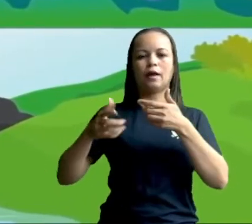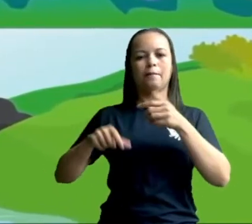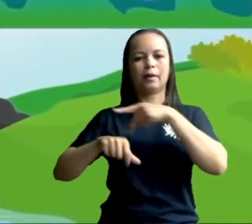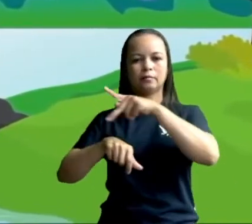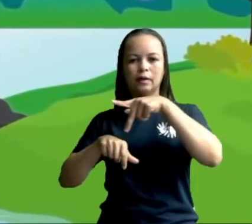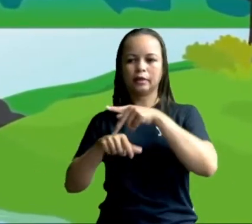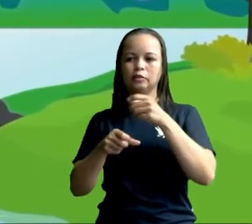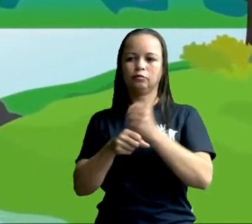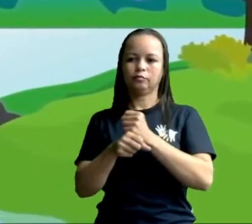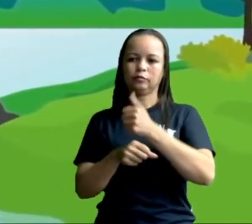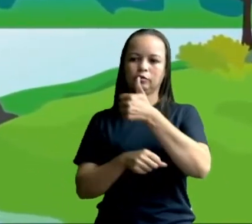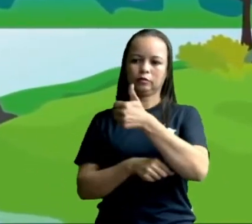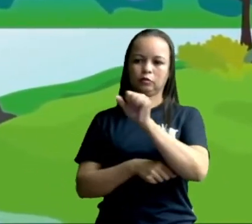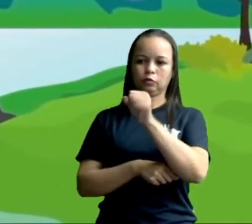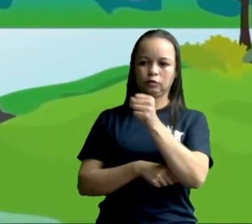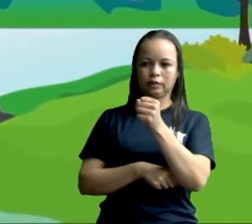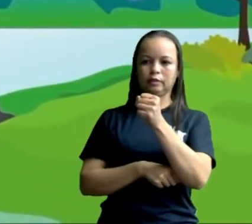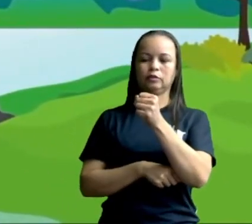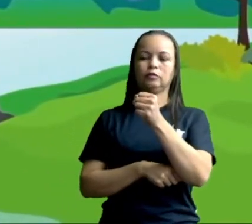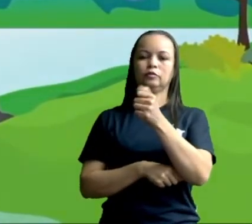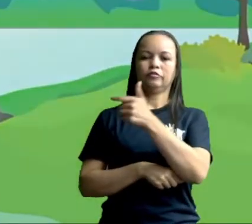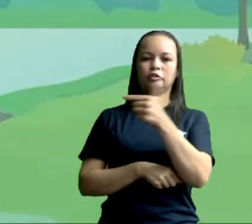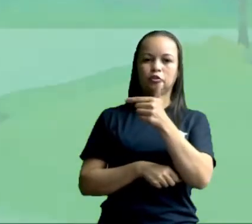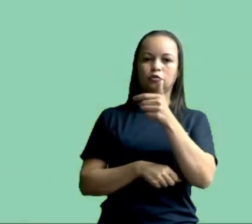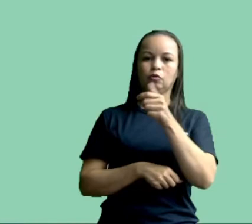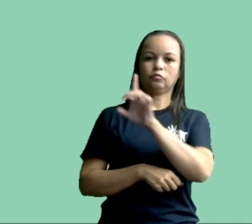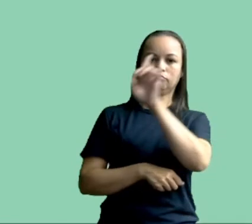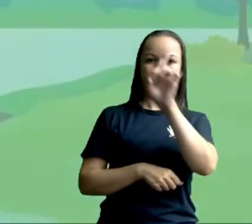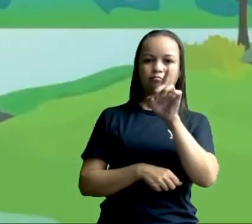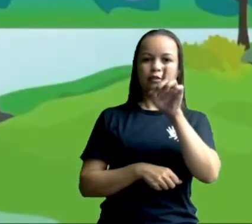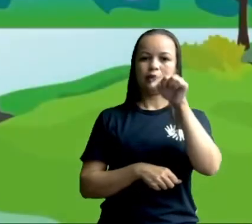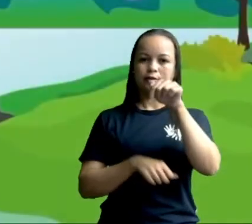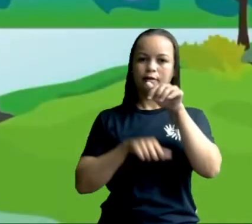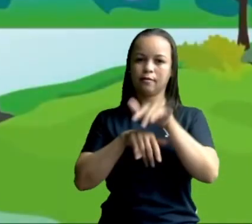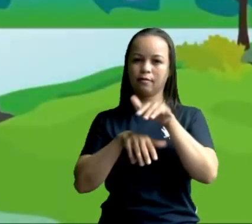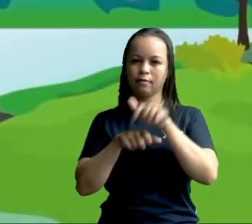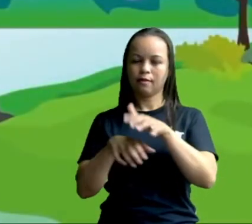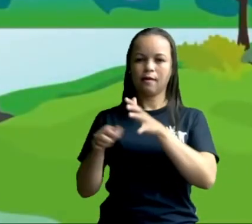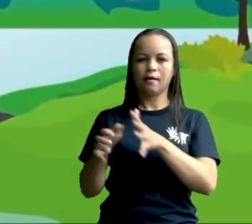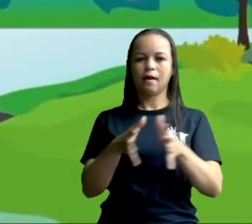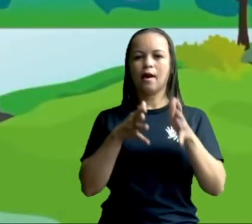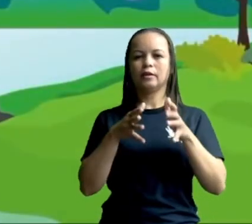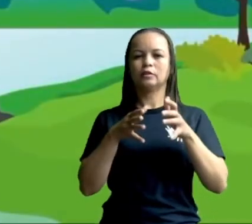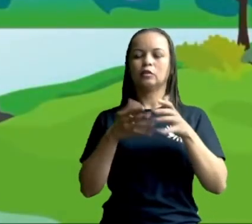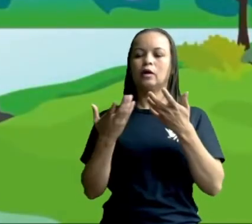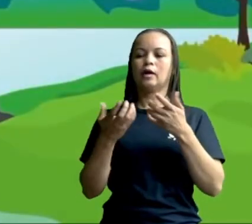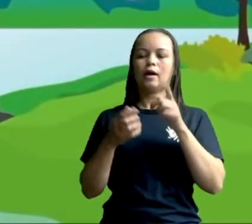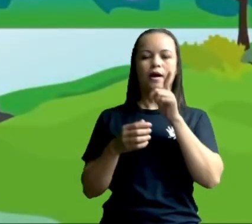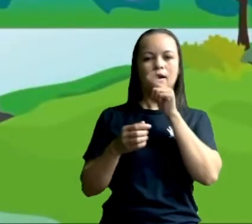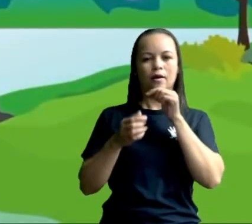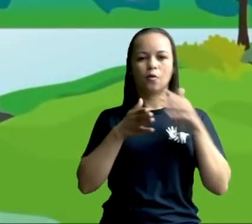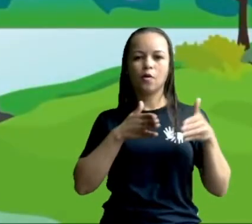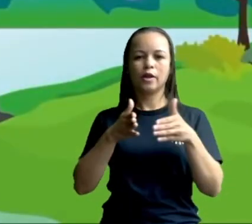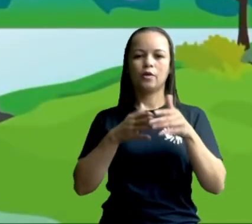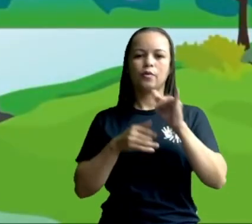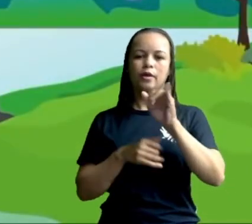de 1822, nas margens do rio Ipiranga, na cidade de São Paulo, Dom Pedro